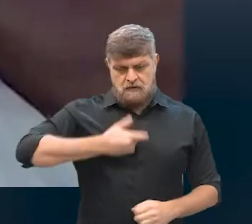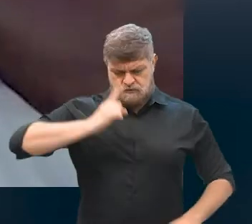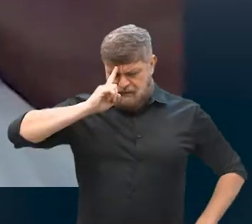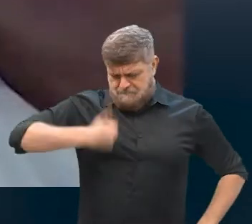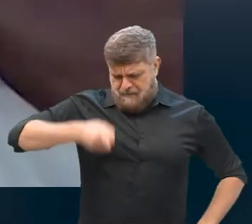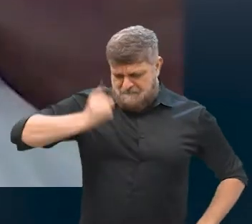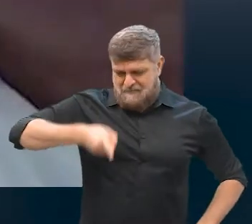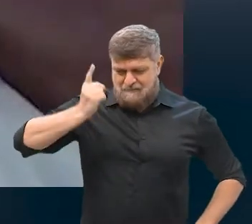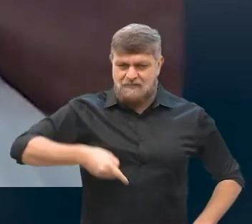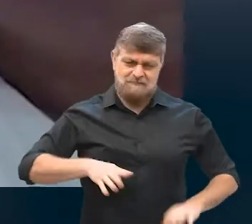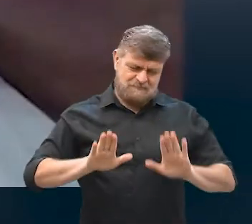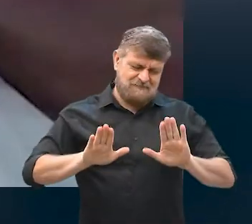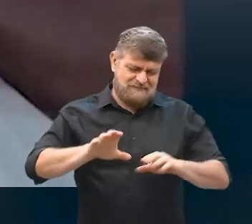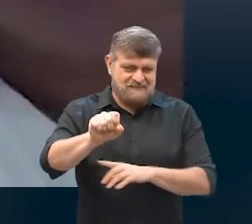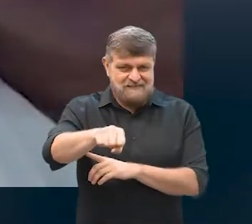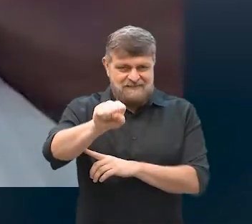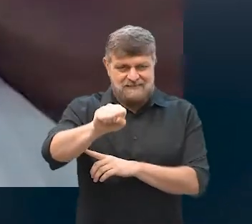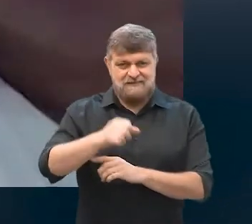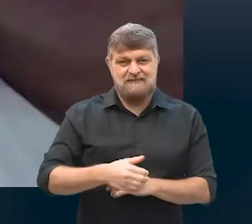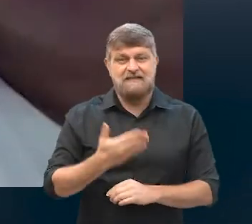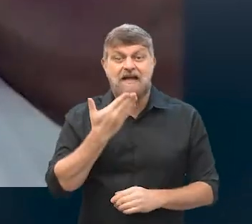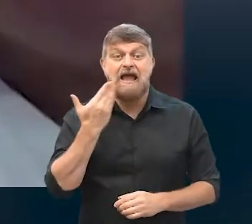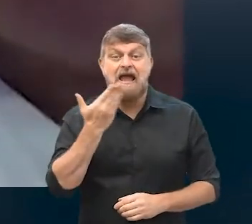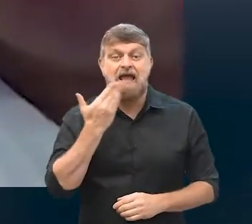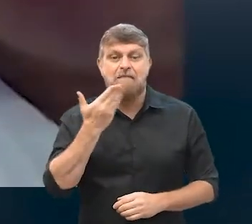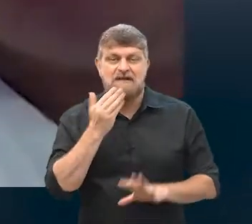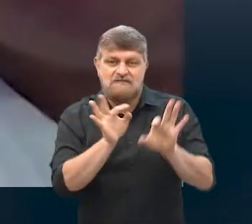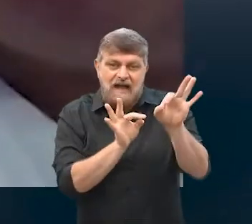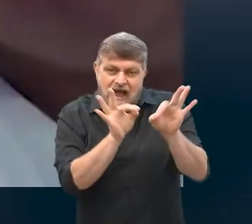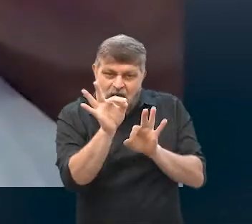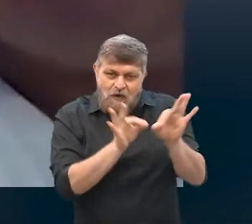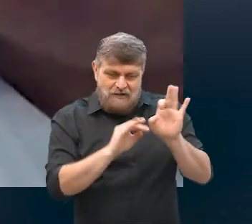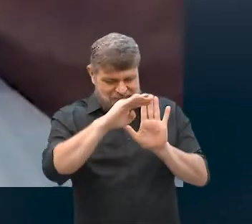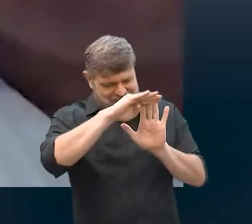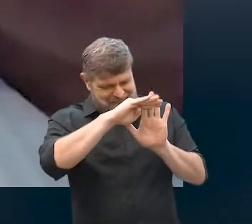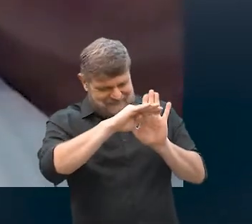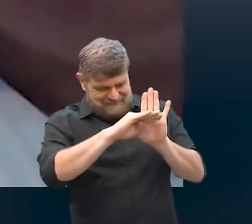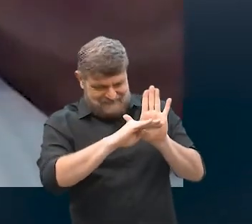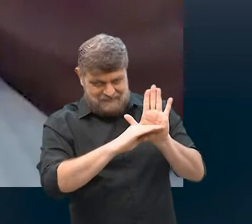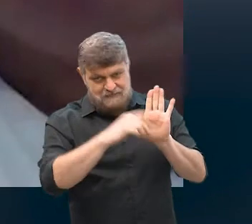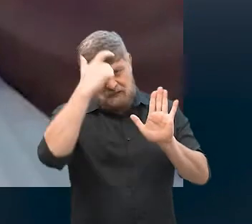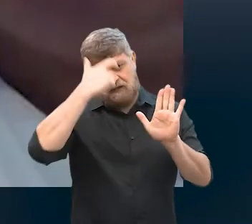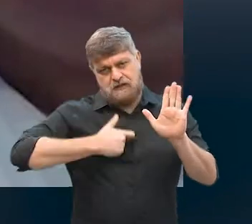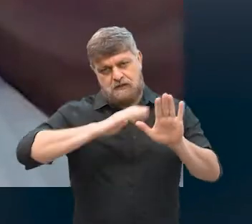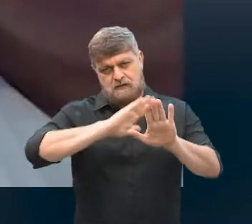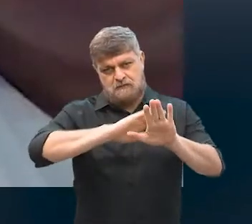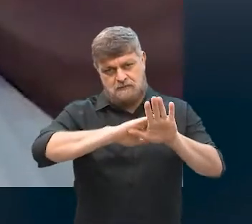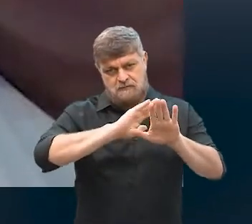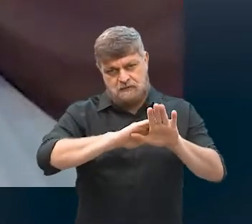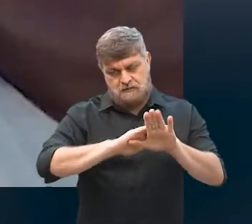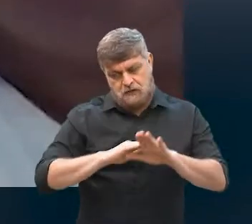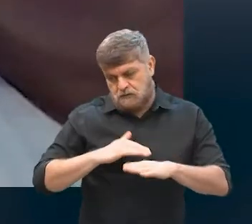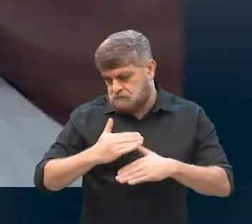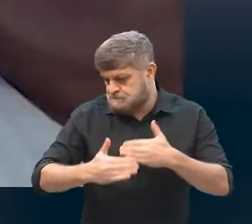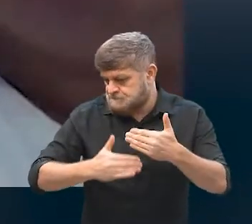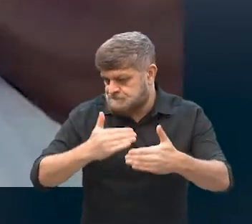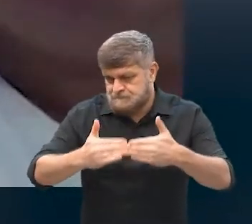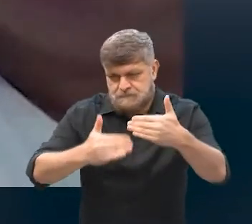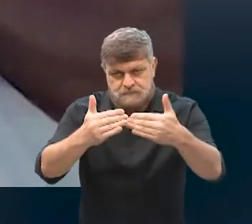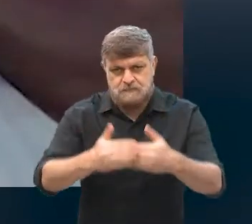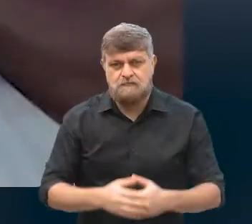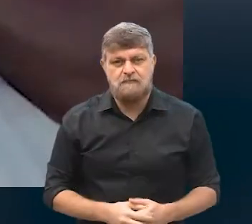mais mandona, para mim é mais fácil organizar essas coisas. Então, agora o ritmo vai,